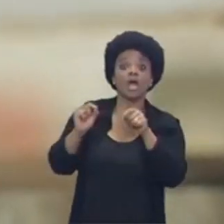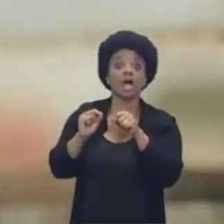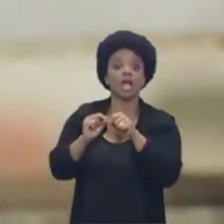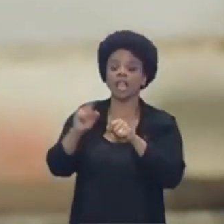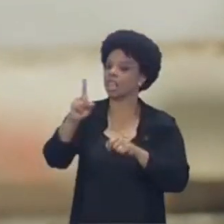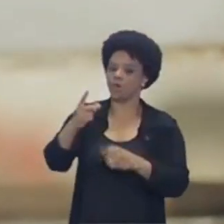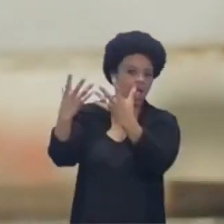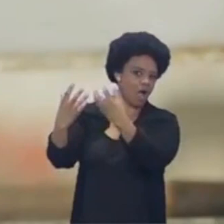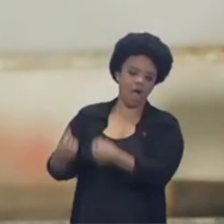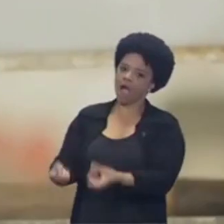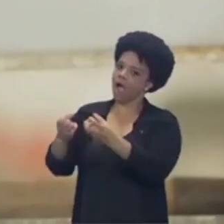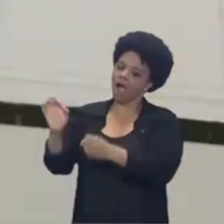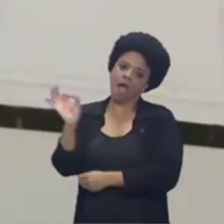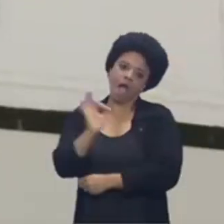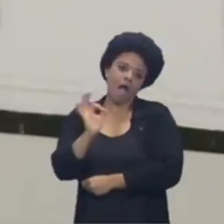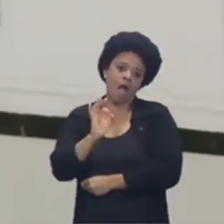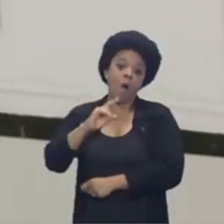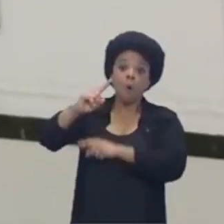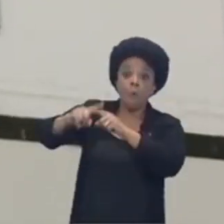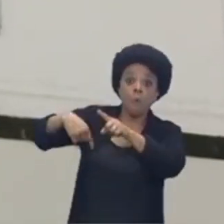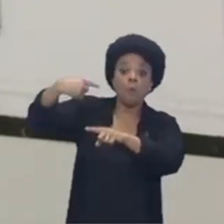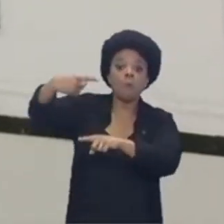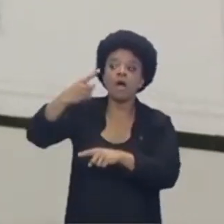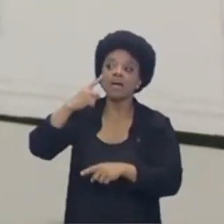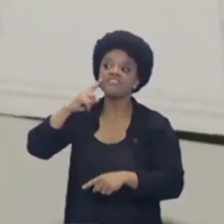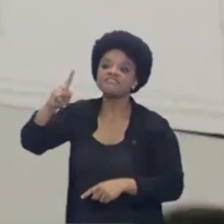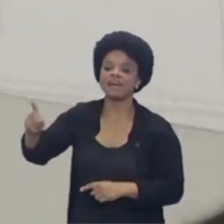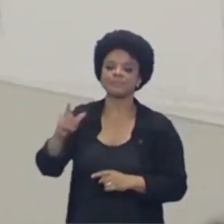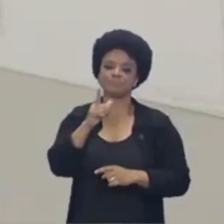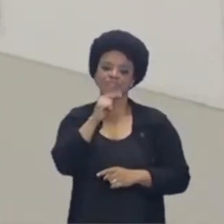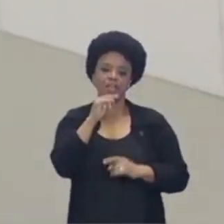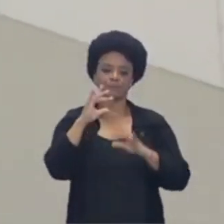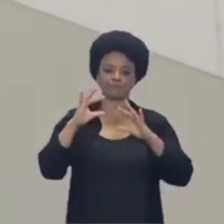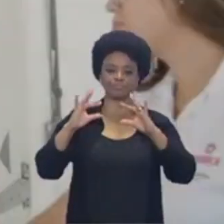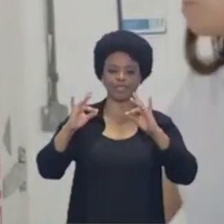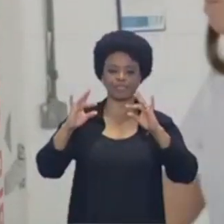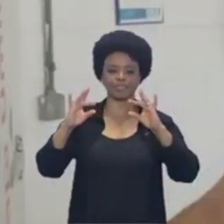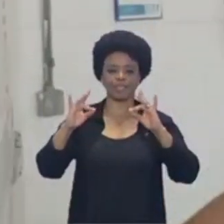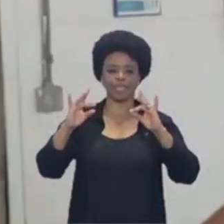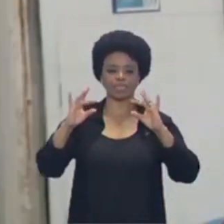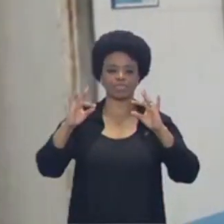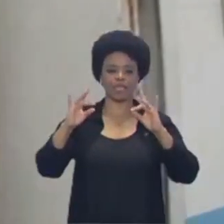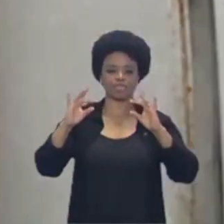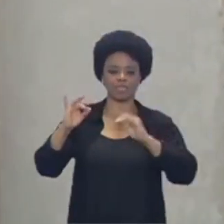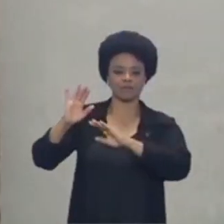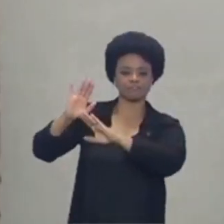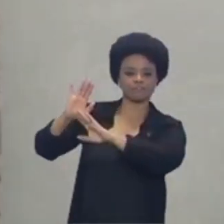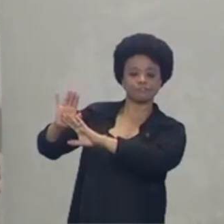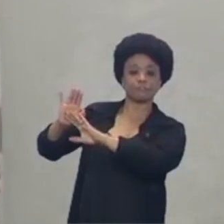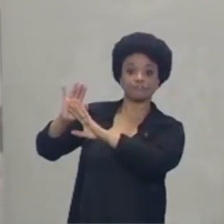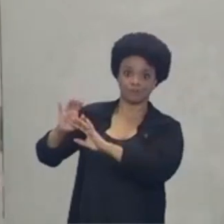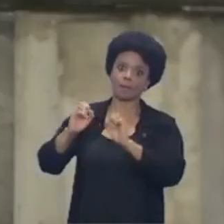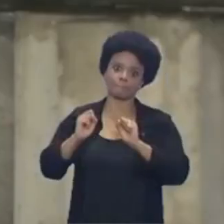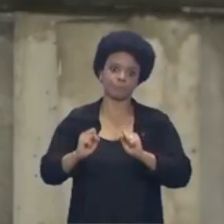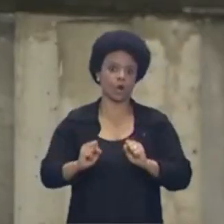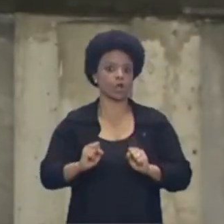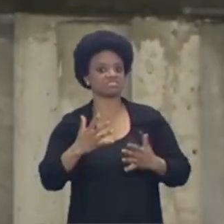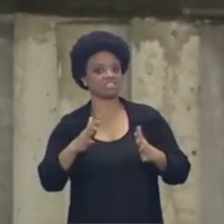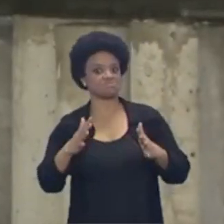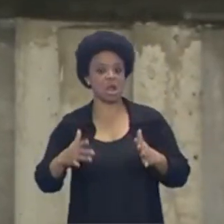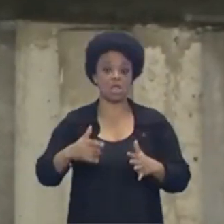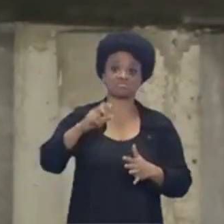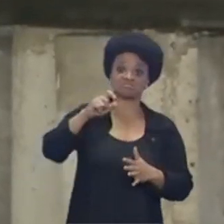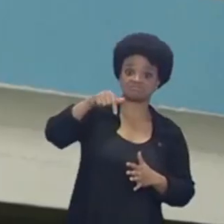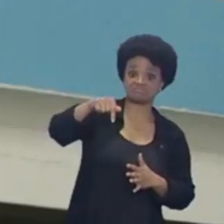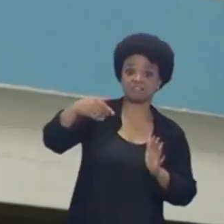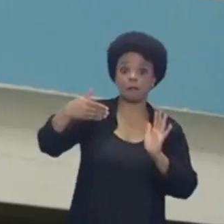ruptura. O próximo passo é seguir para a câmara úmida e aguardar o tempo de cura, que pode durar de 7 a 28